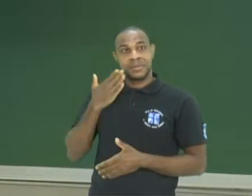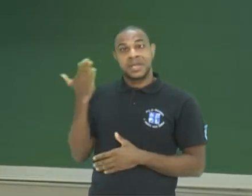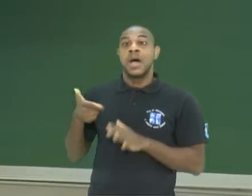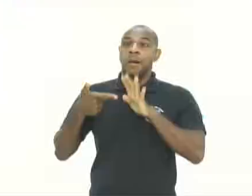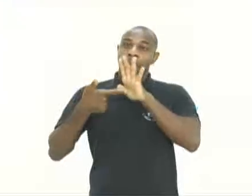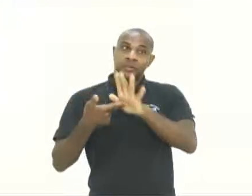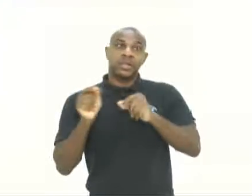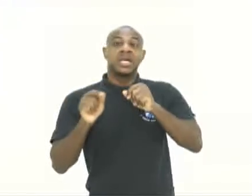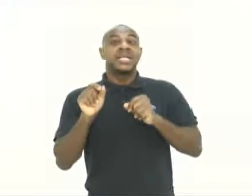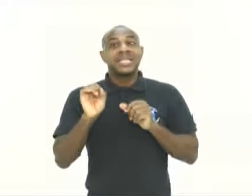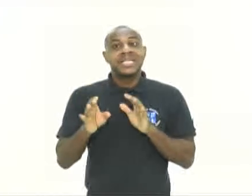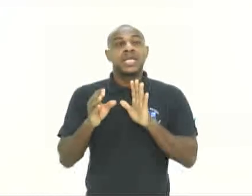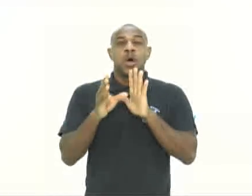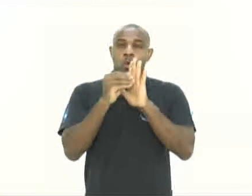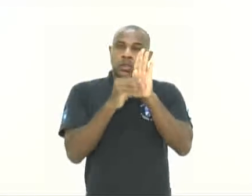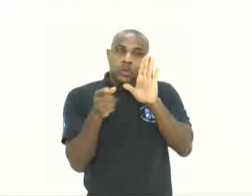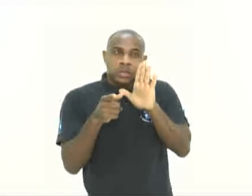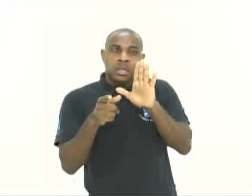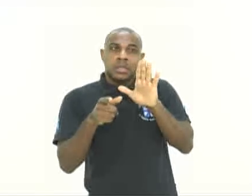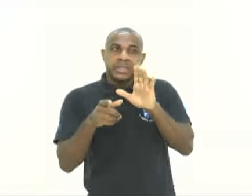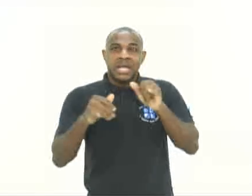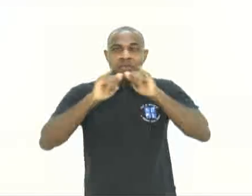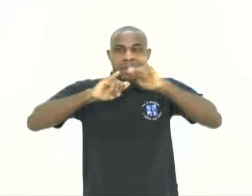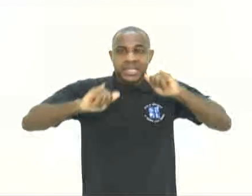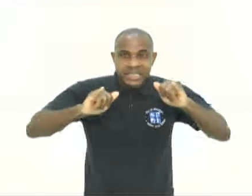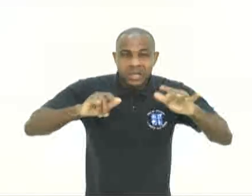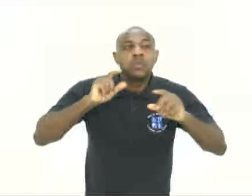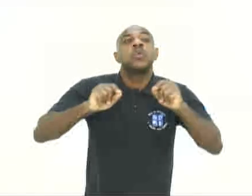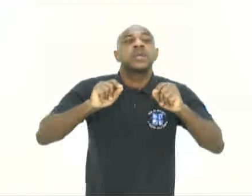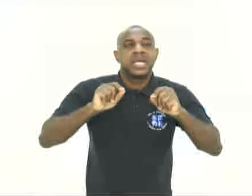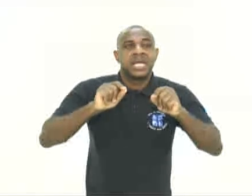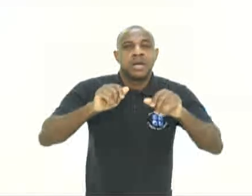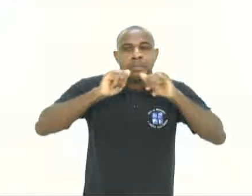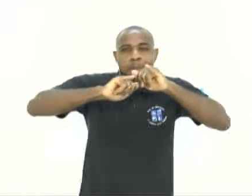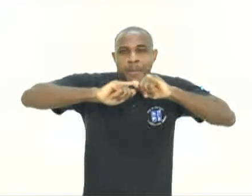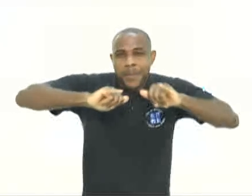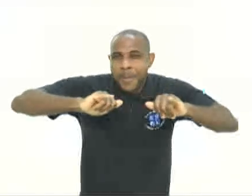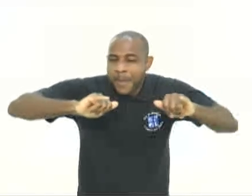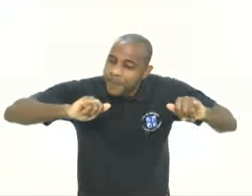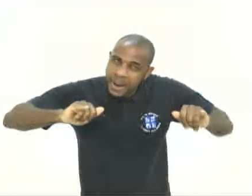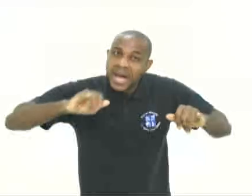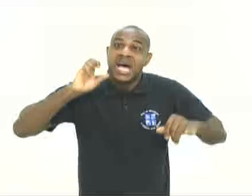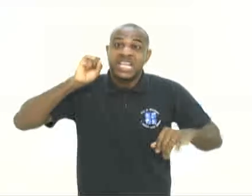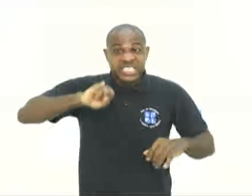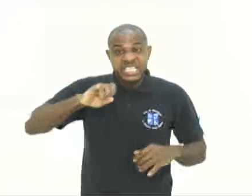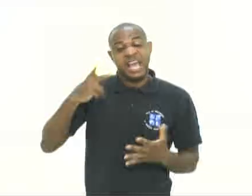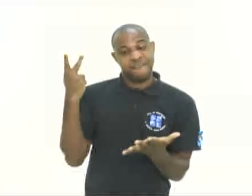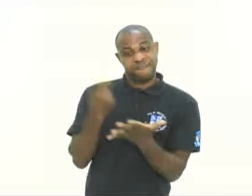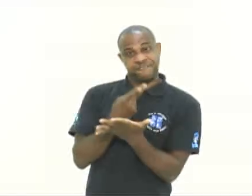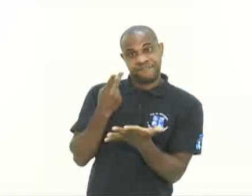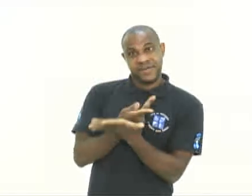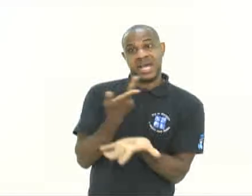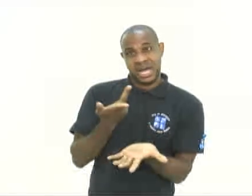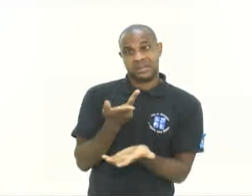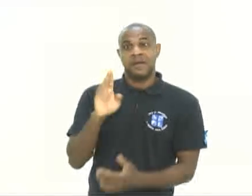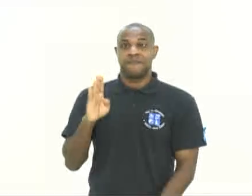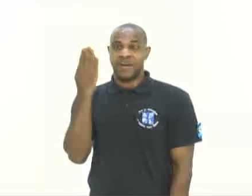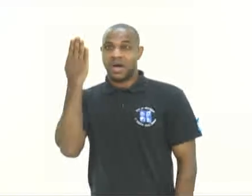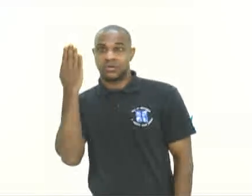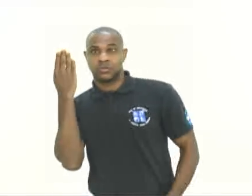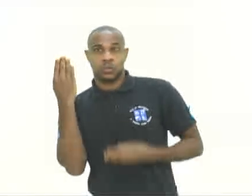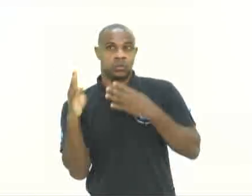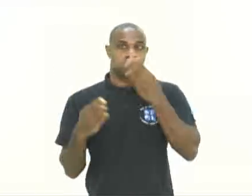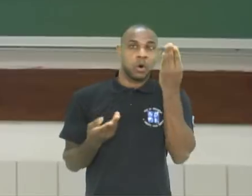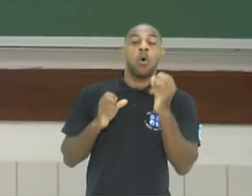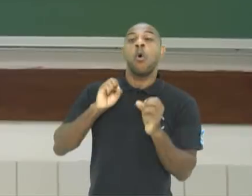Identificar se o conteúdo divulgado não é oriundo de um site de notícias falsas ou de conteúdo exclusivamente